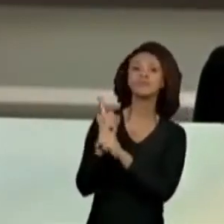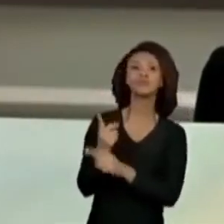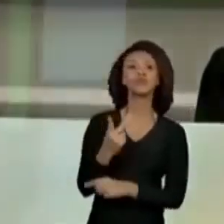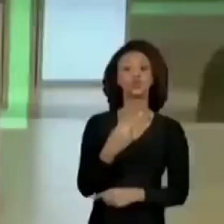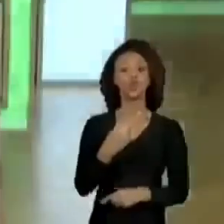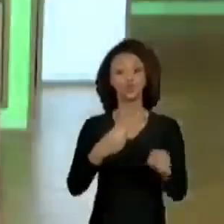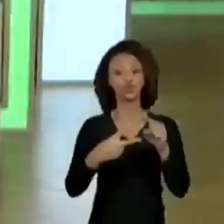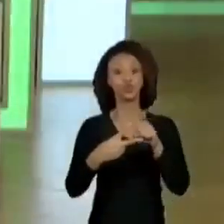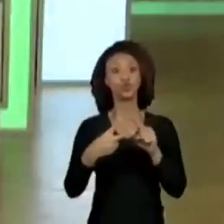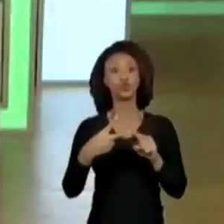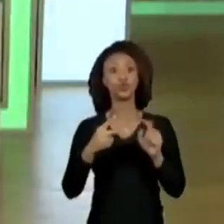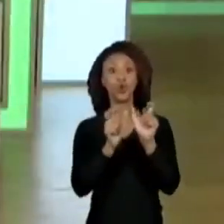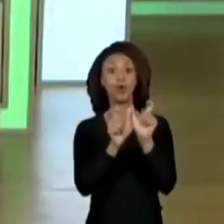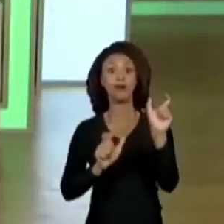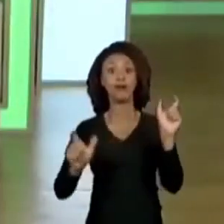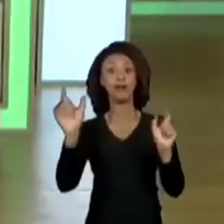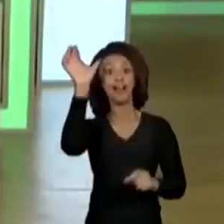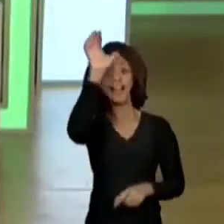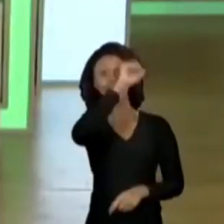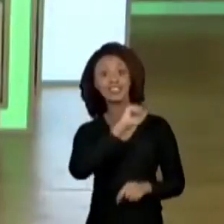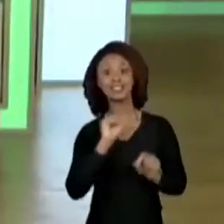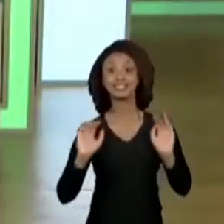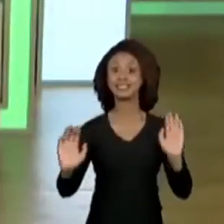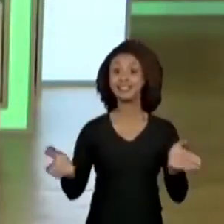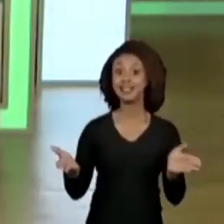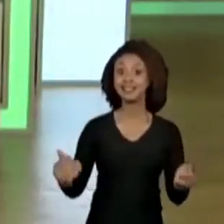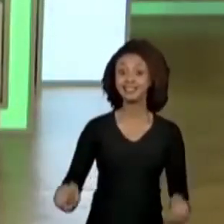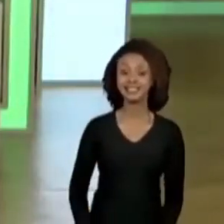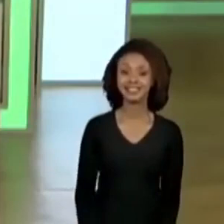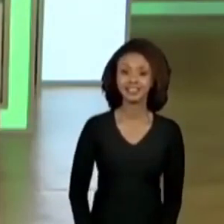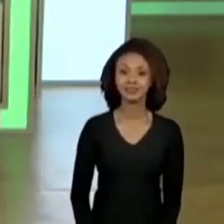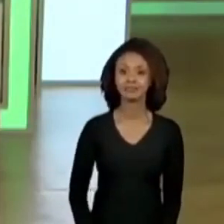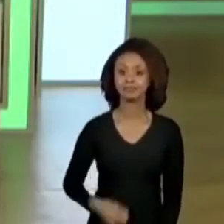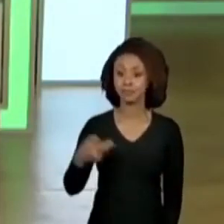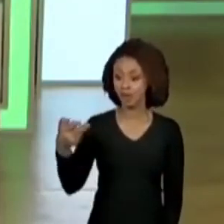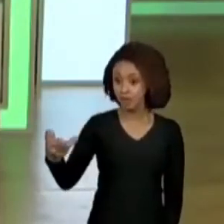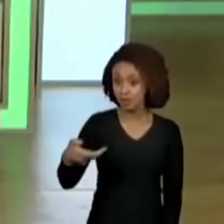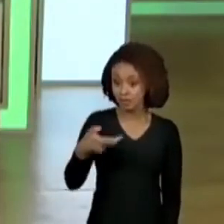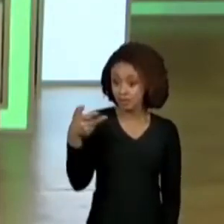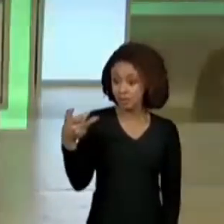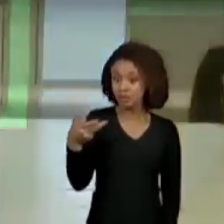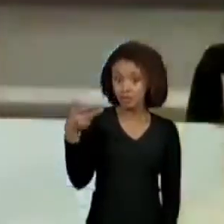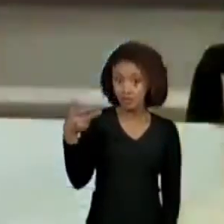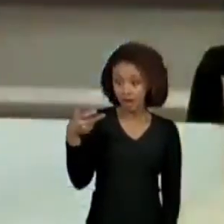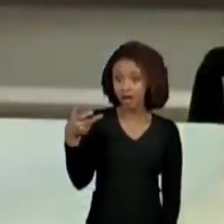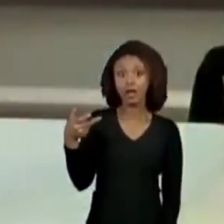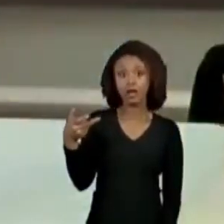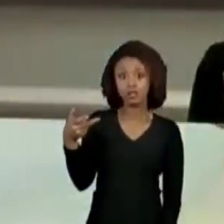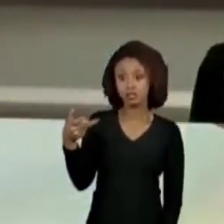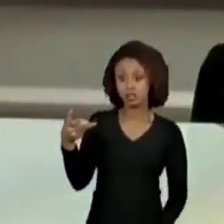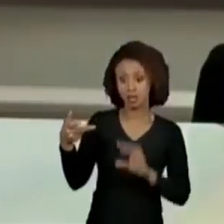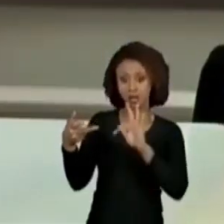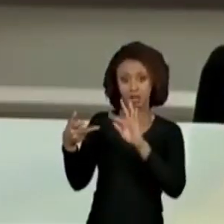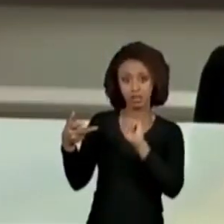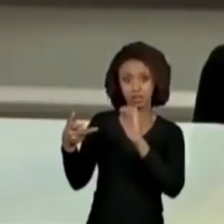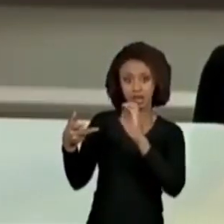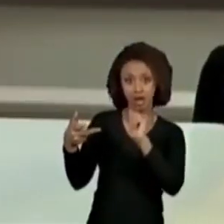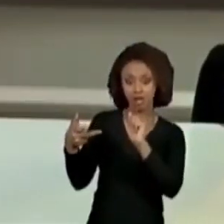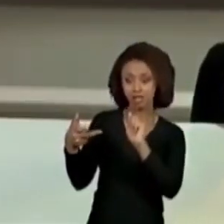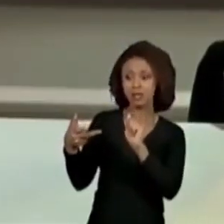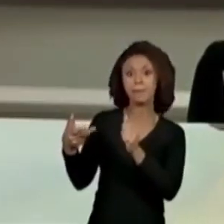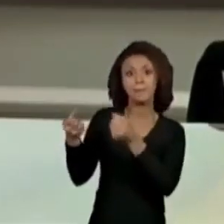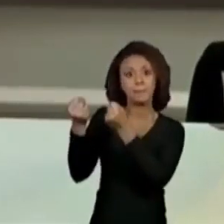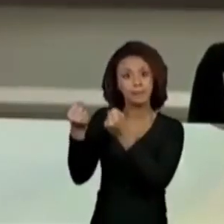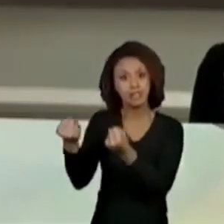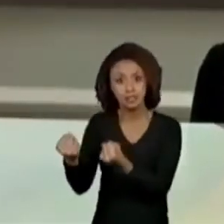duas coisas que a gente aprendeu, criançada, não é? A taça é mais pesada e mais alta.